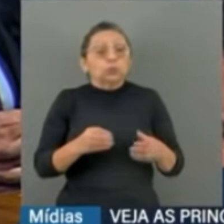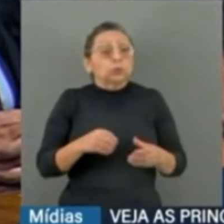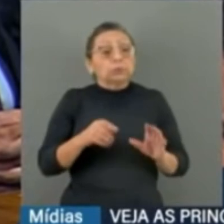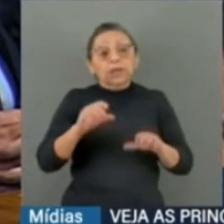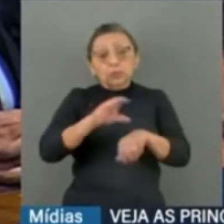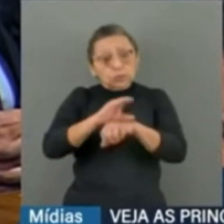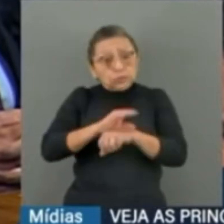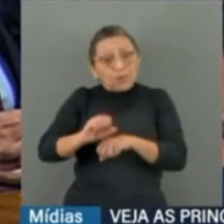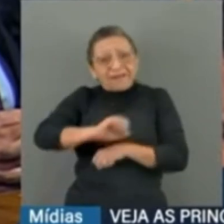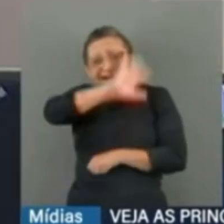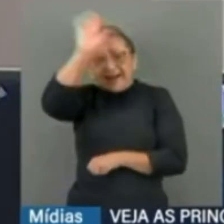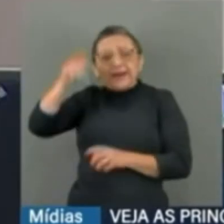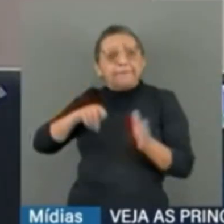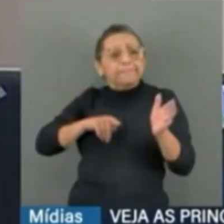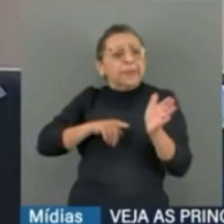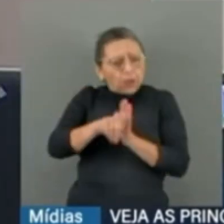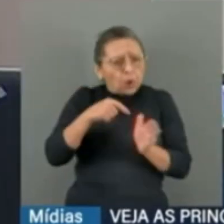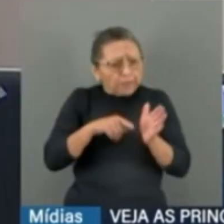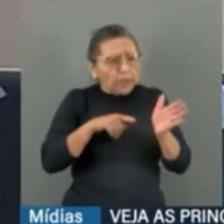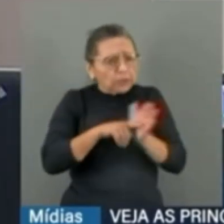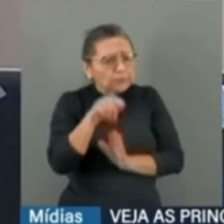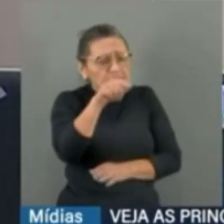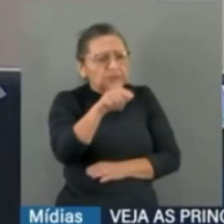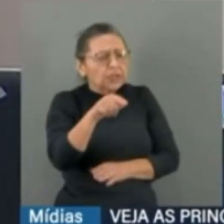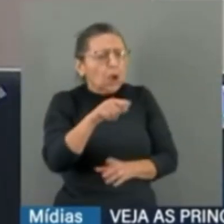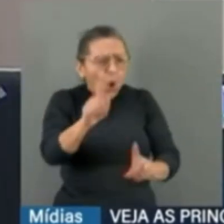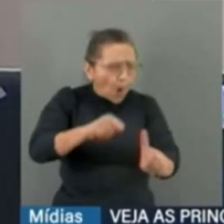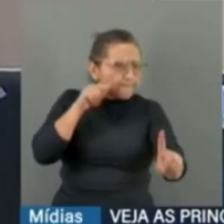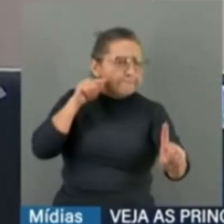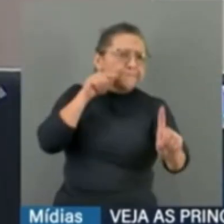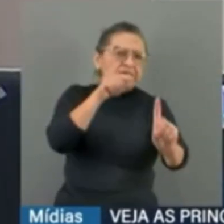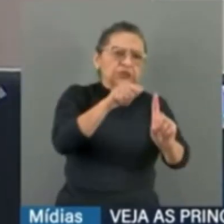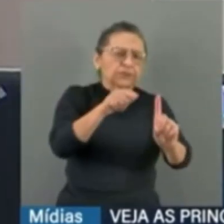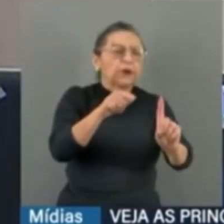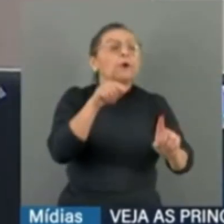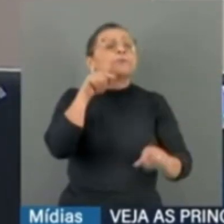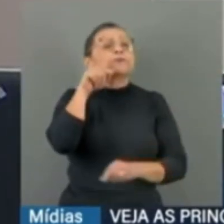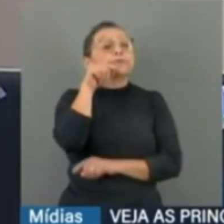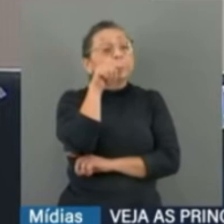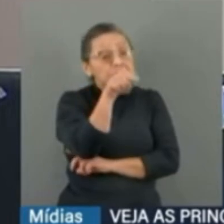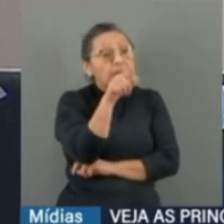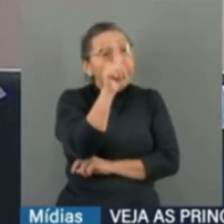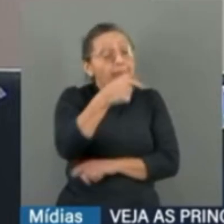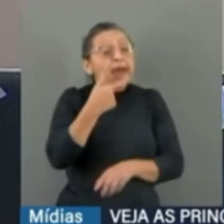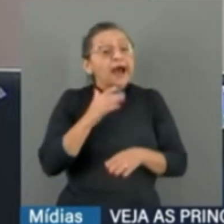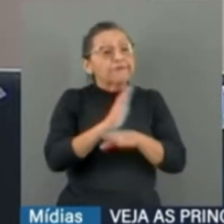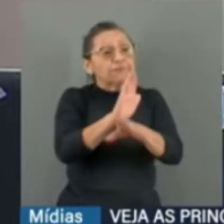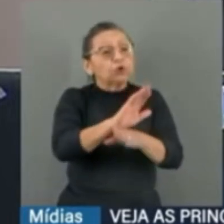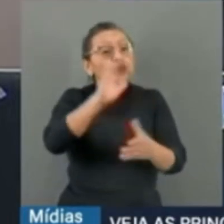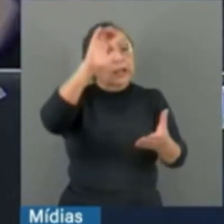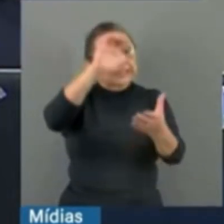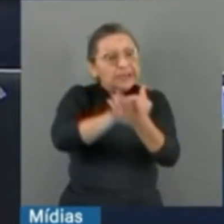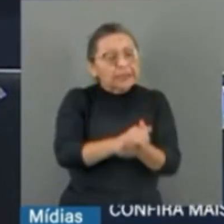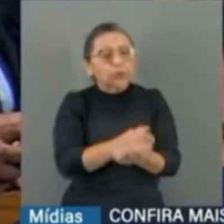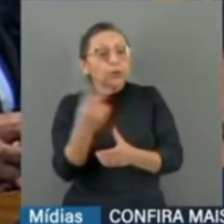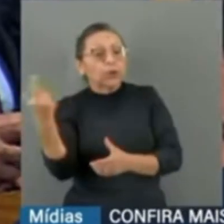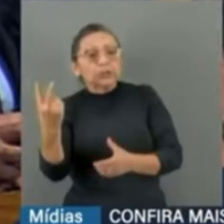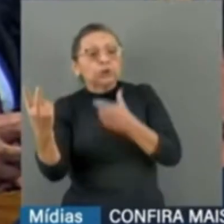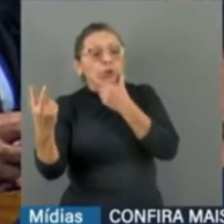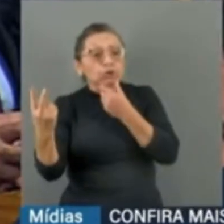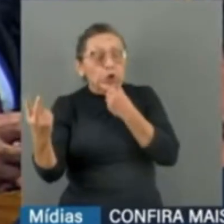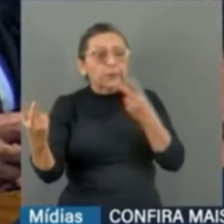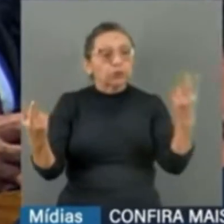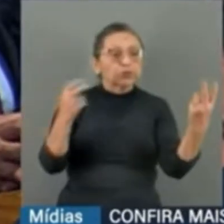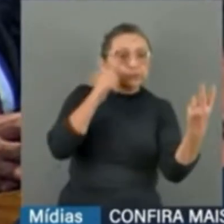discriminação. Eu estou perguntando ao senhor, de forma bem objetiva, o senhor é a favor do casamento entre pessoas do